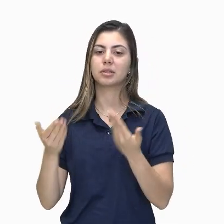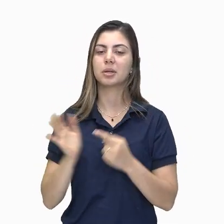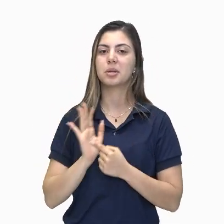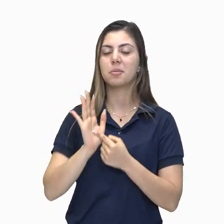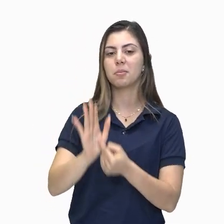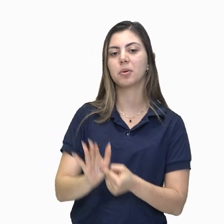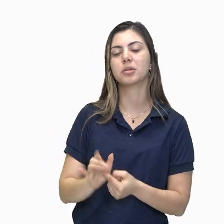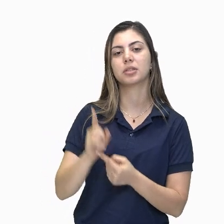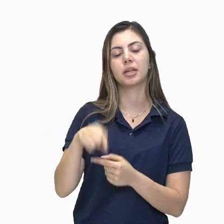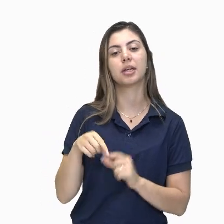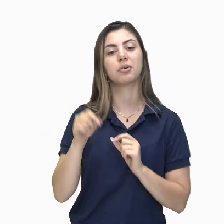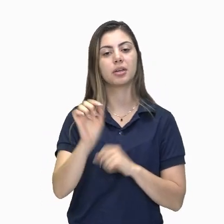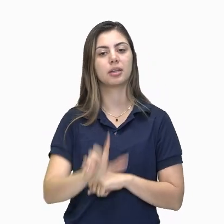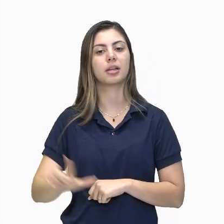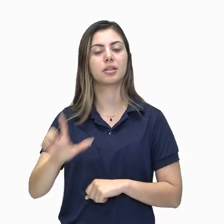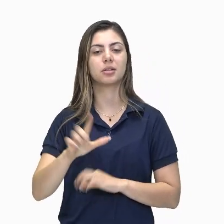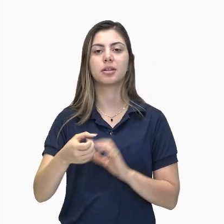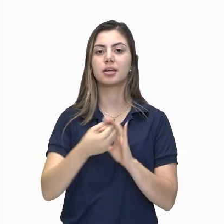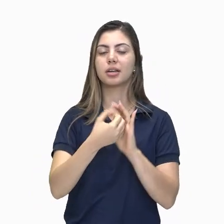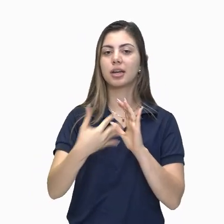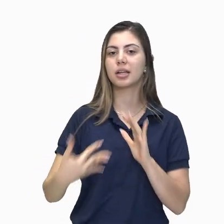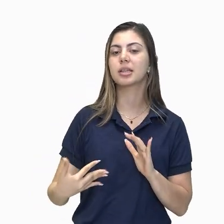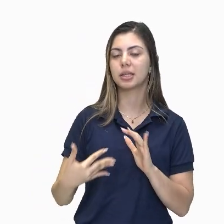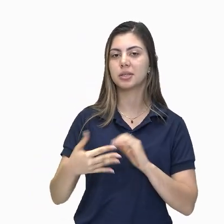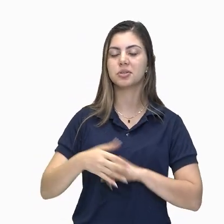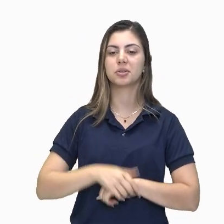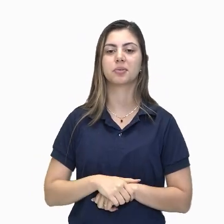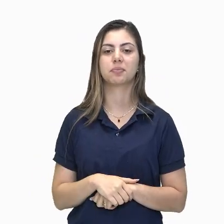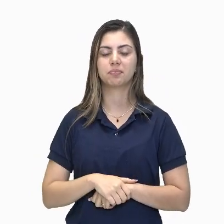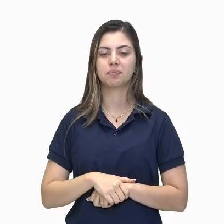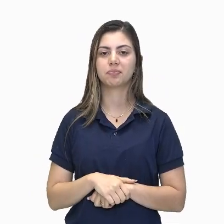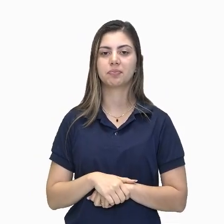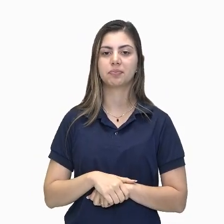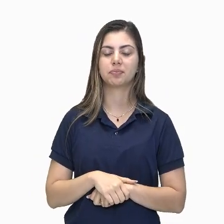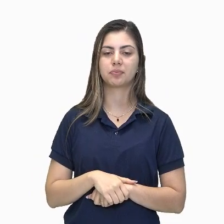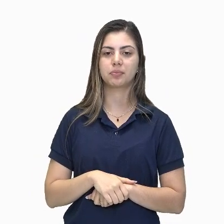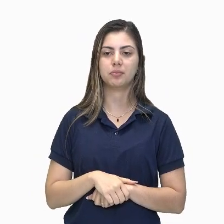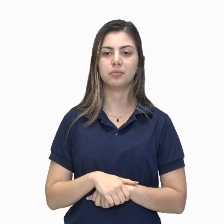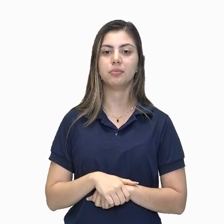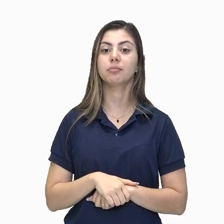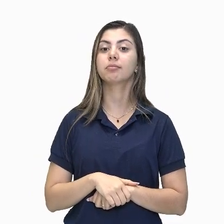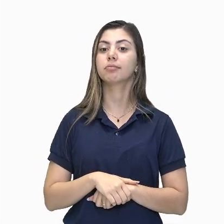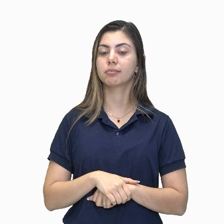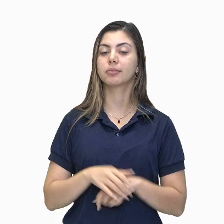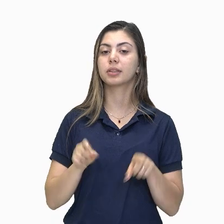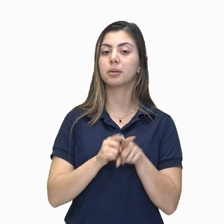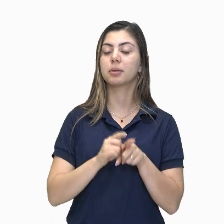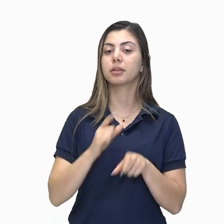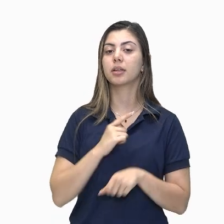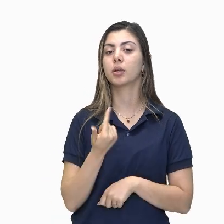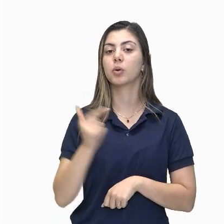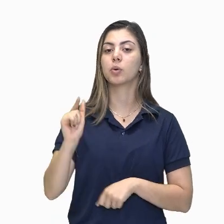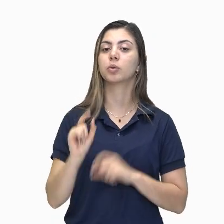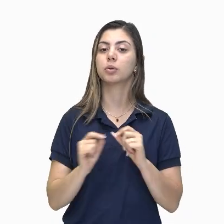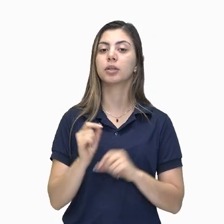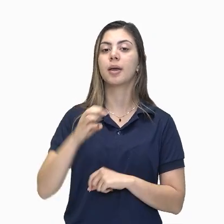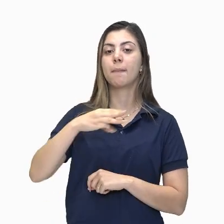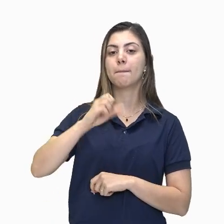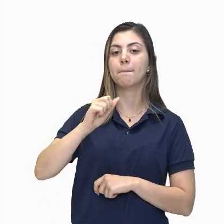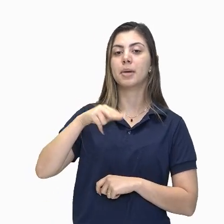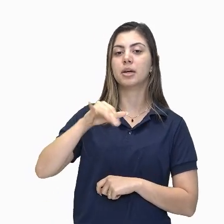literatura esse elemento da vanguarda modernismo, do cubismo. Temos o Manifesto